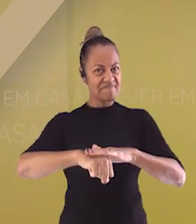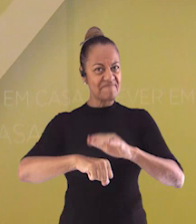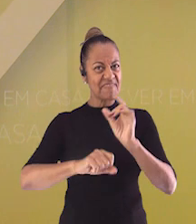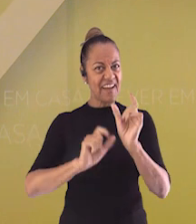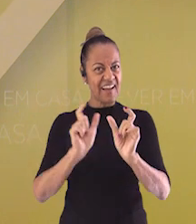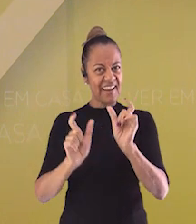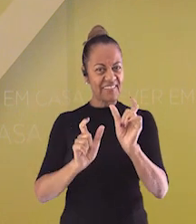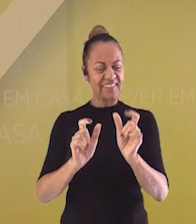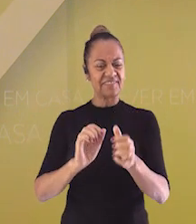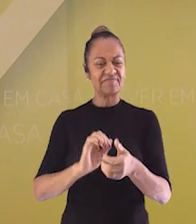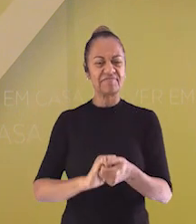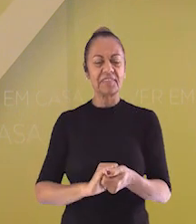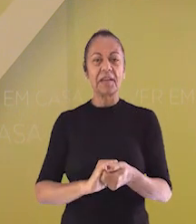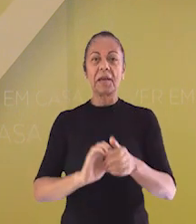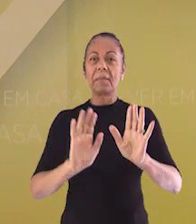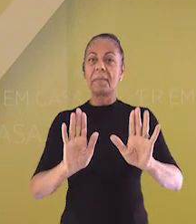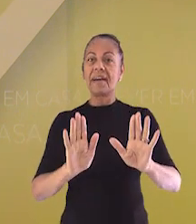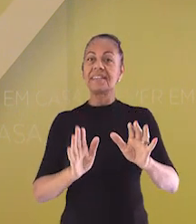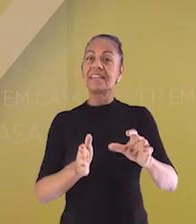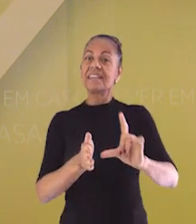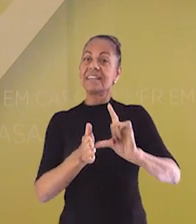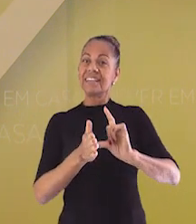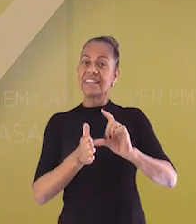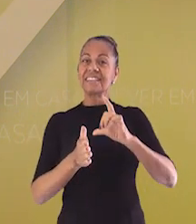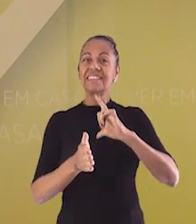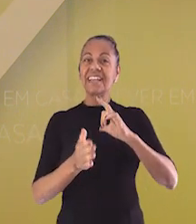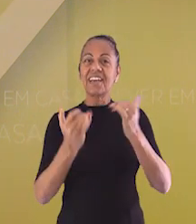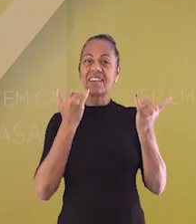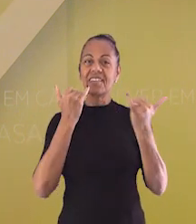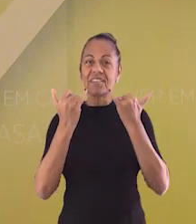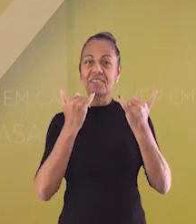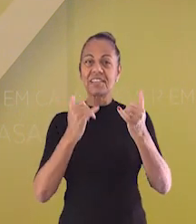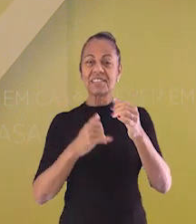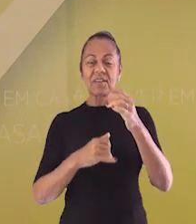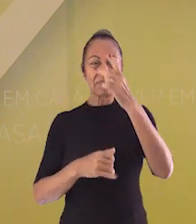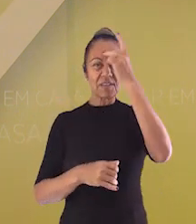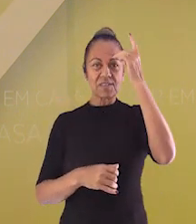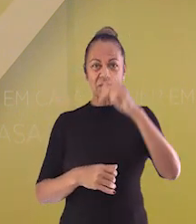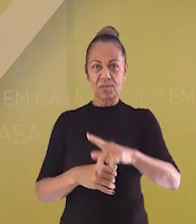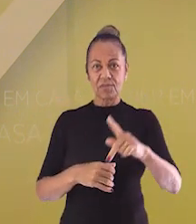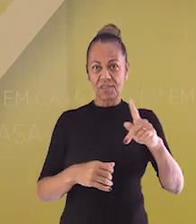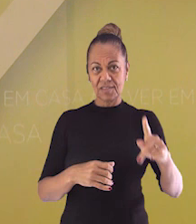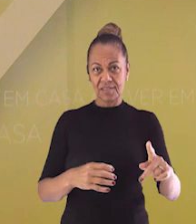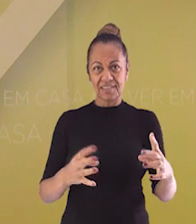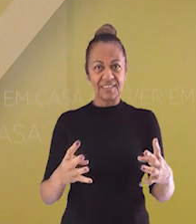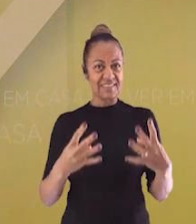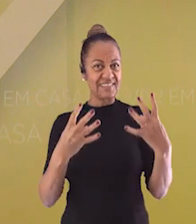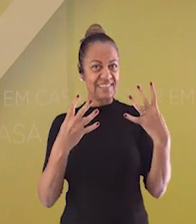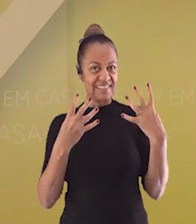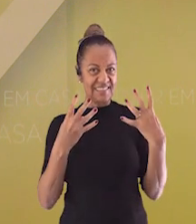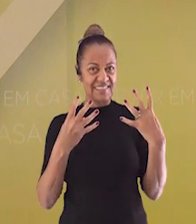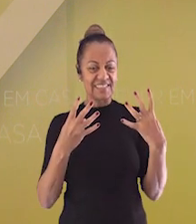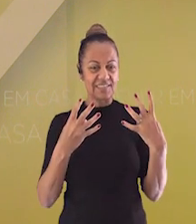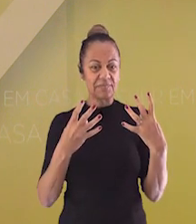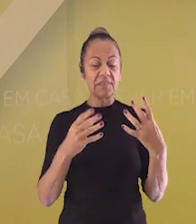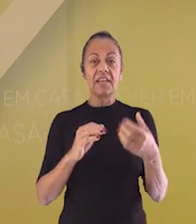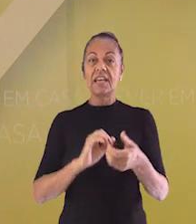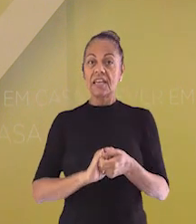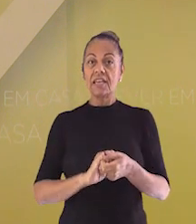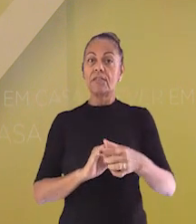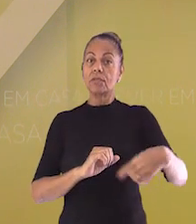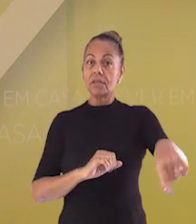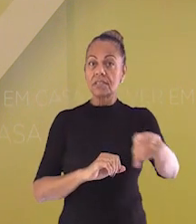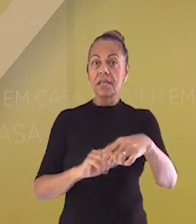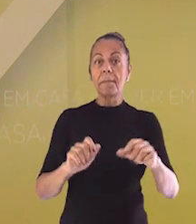começarmos, tenho um recado aos professores e professoras que estão nos assistindo. Enquanto eu dou esse recado, você pode